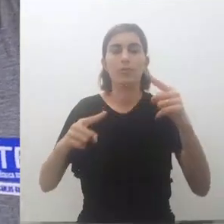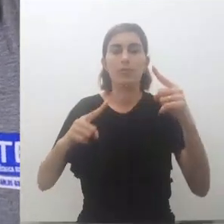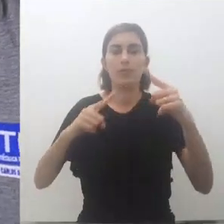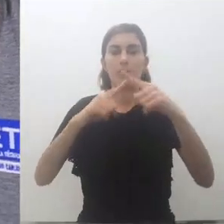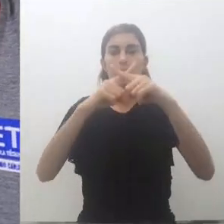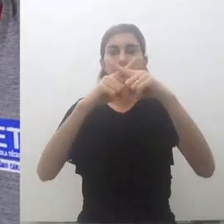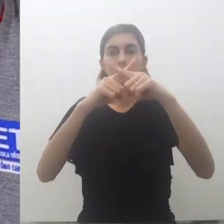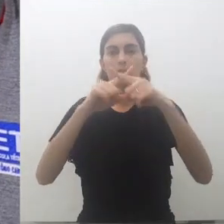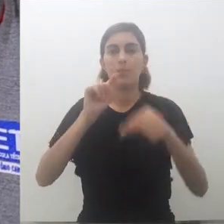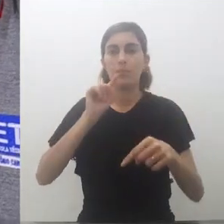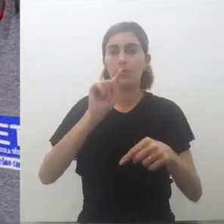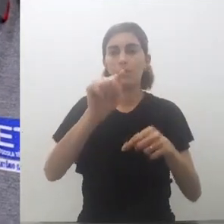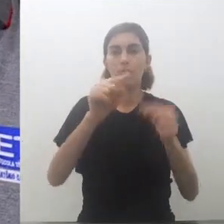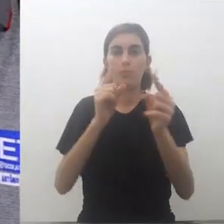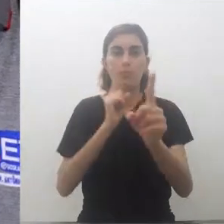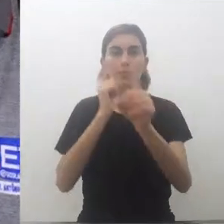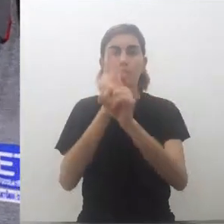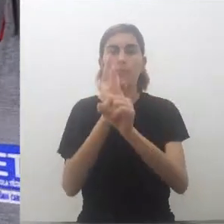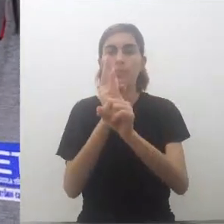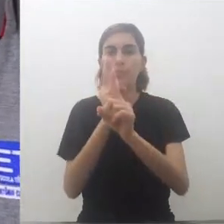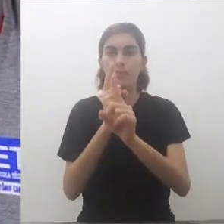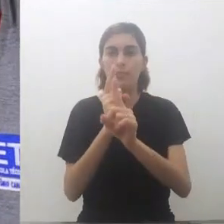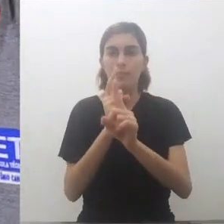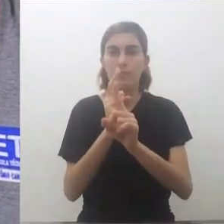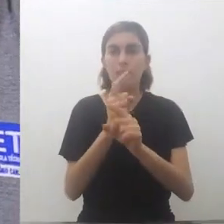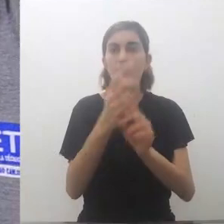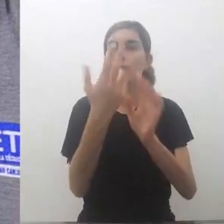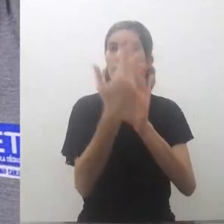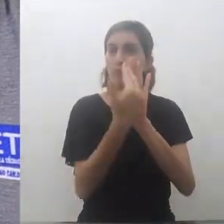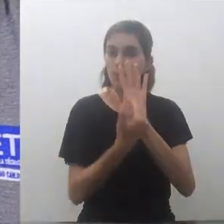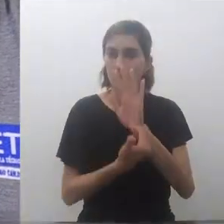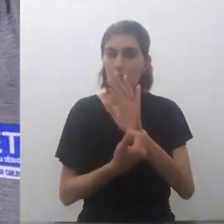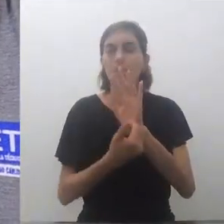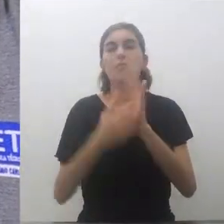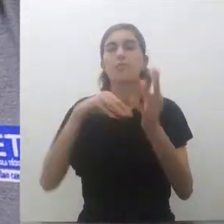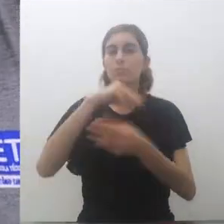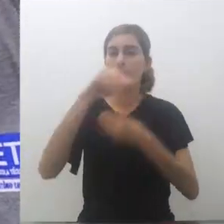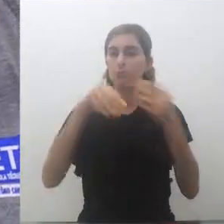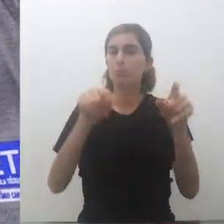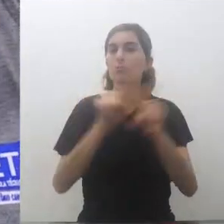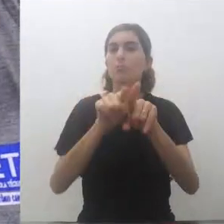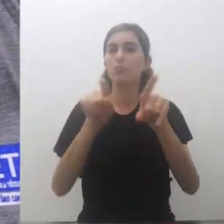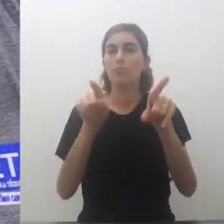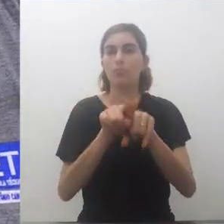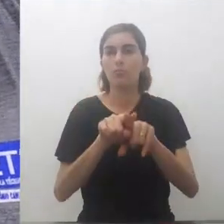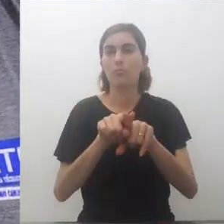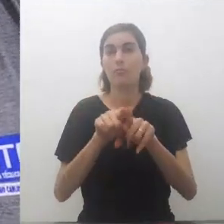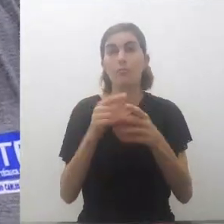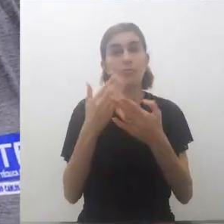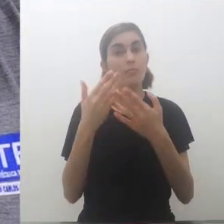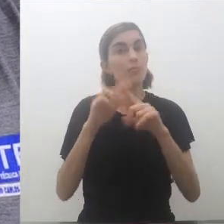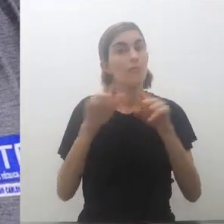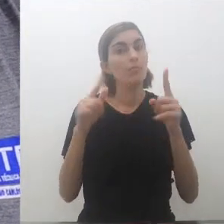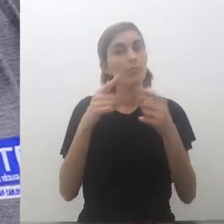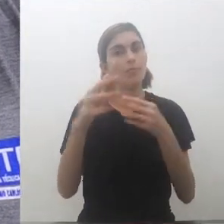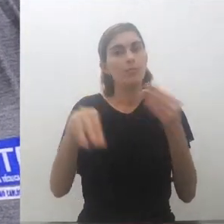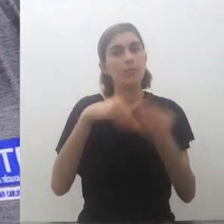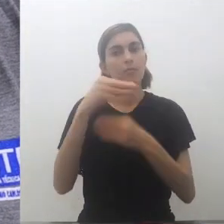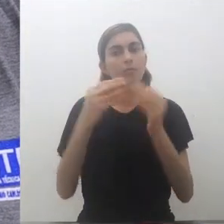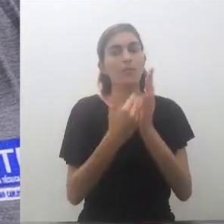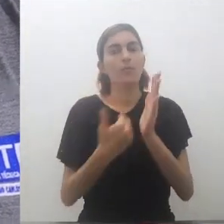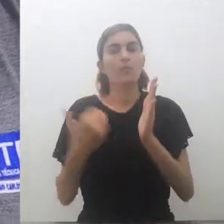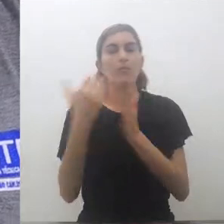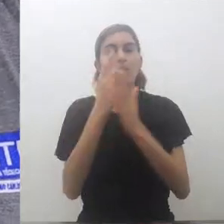de encontro entre si. São formas de composição também. Mas para poder compor, além de